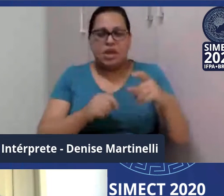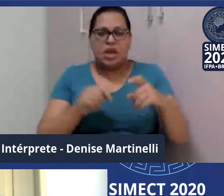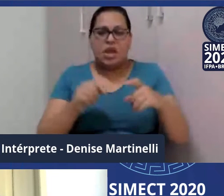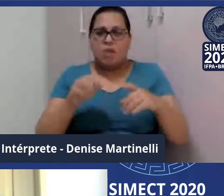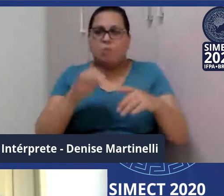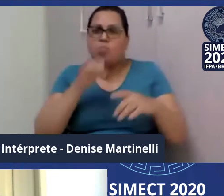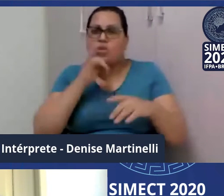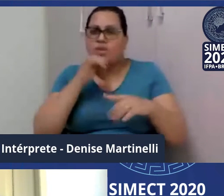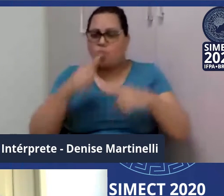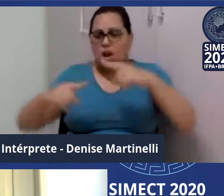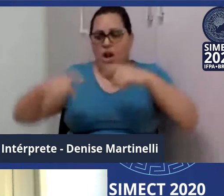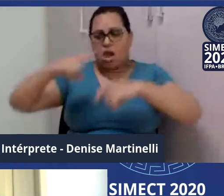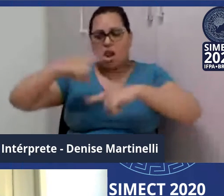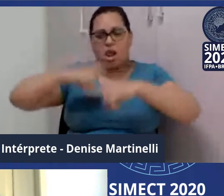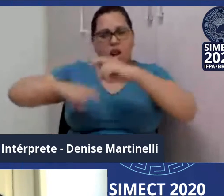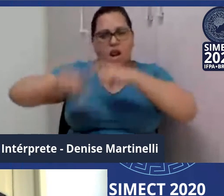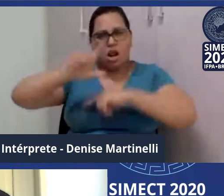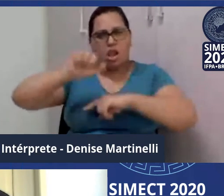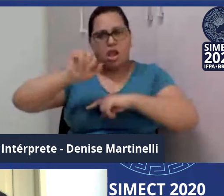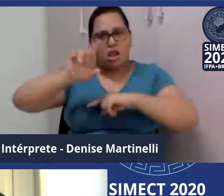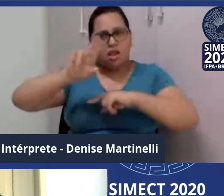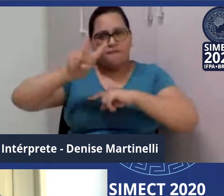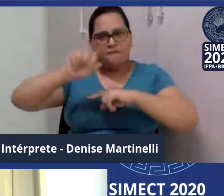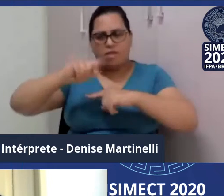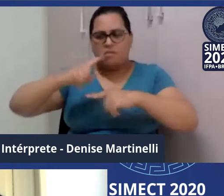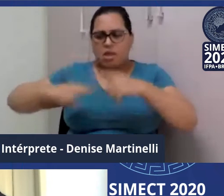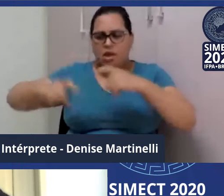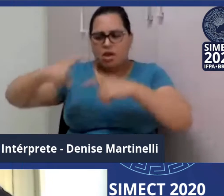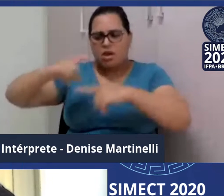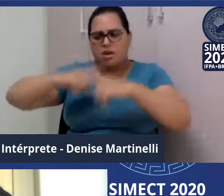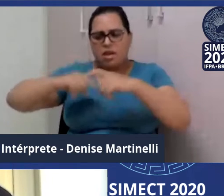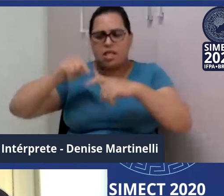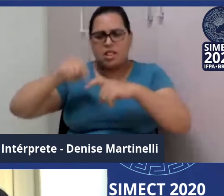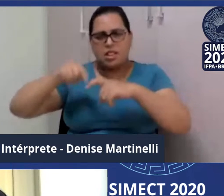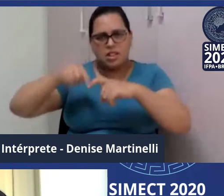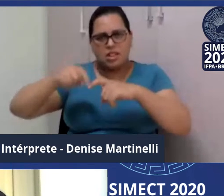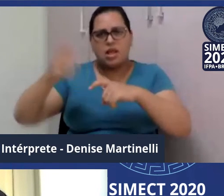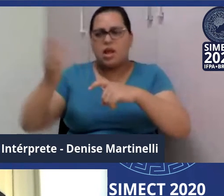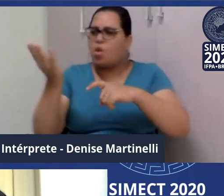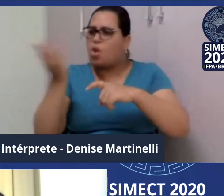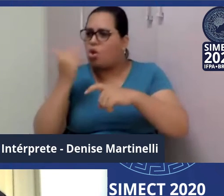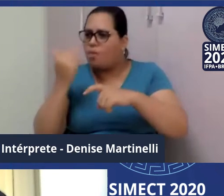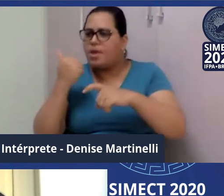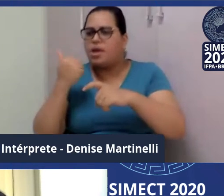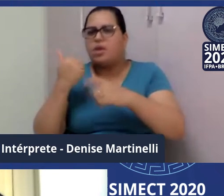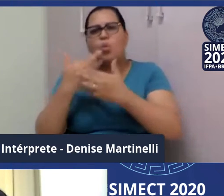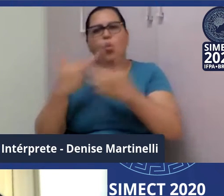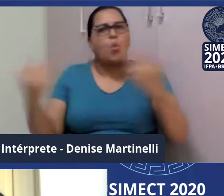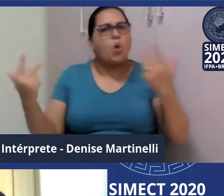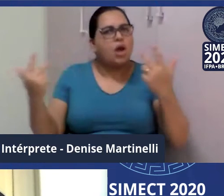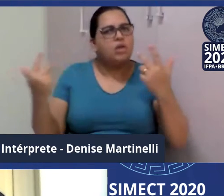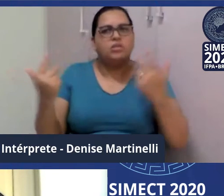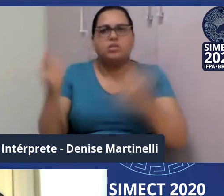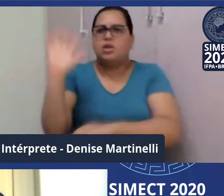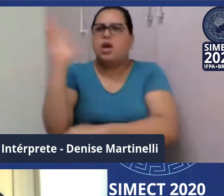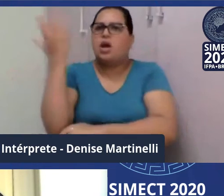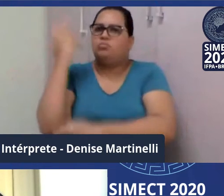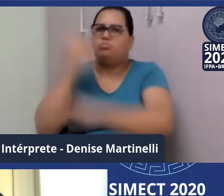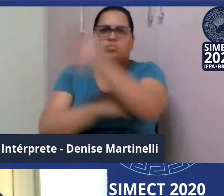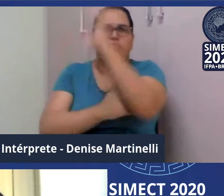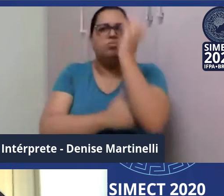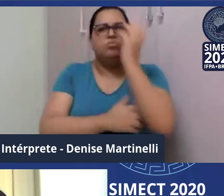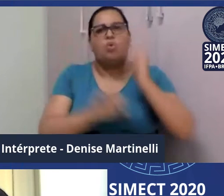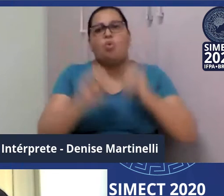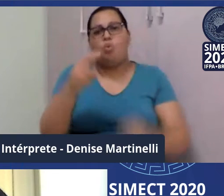sugere que ela se alimenta tanto de alimento vegetal como animal, inclusive celulose. Então, esse é um experimento de